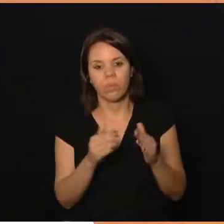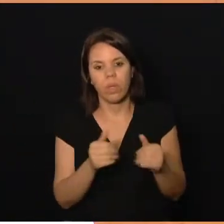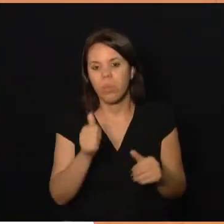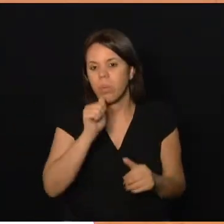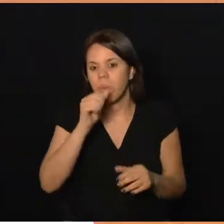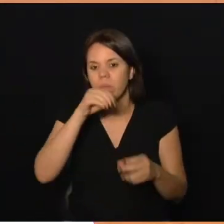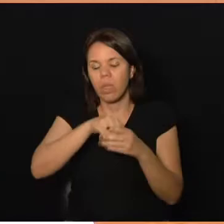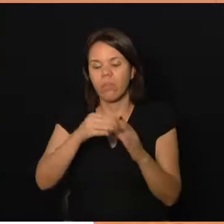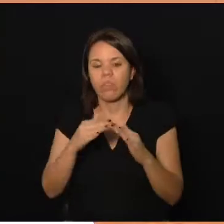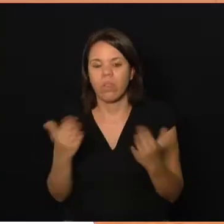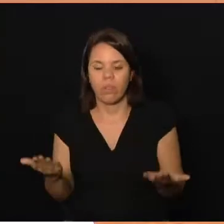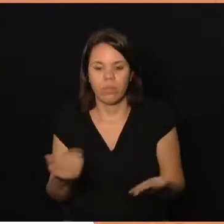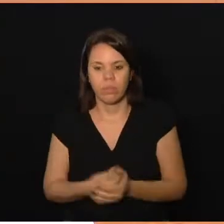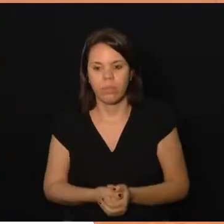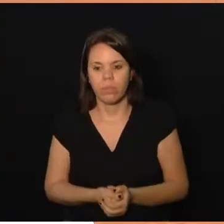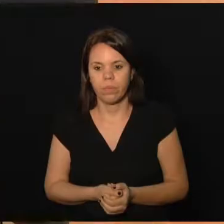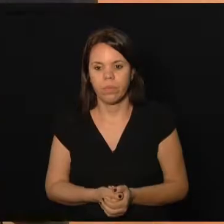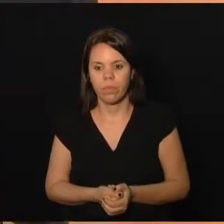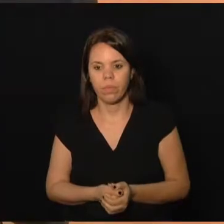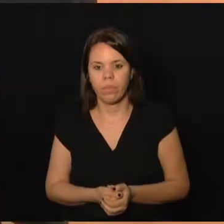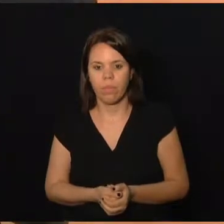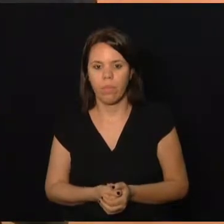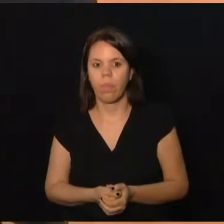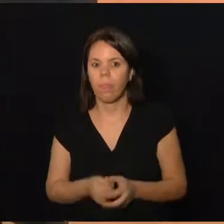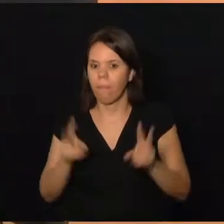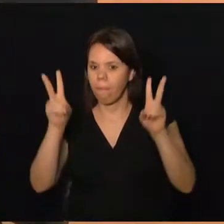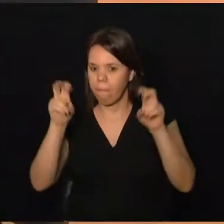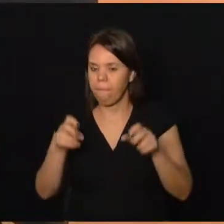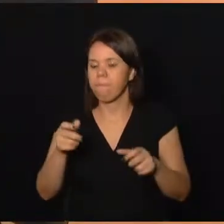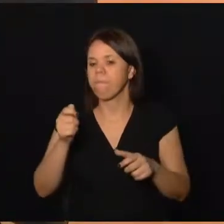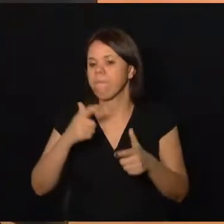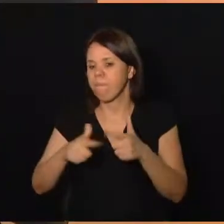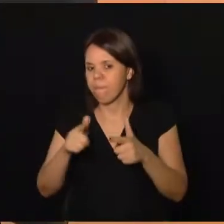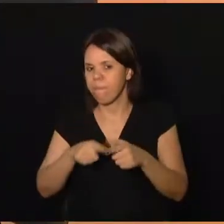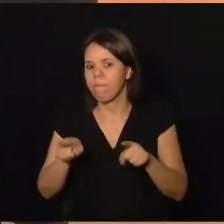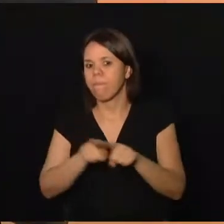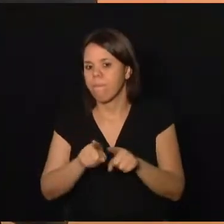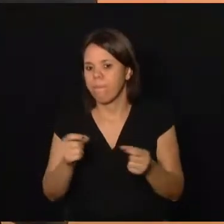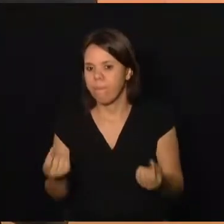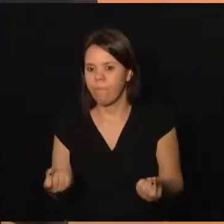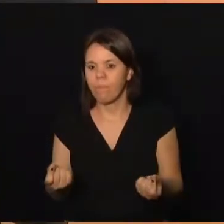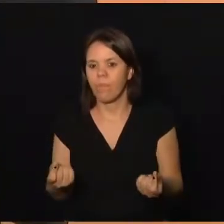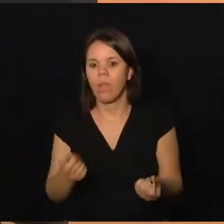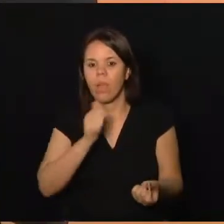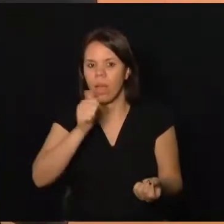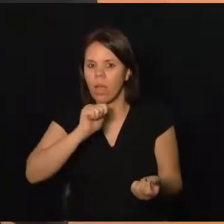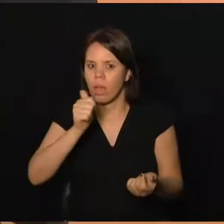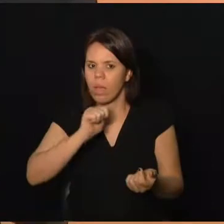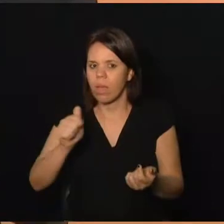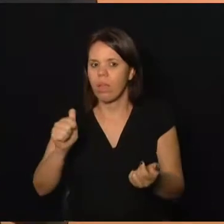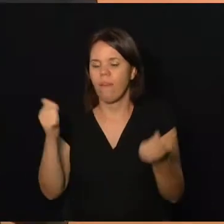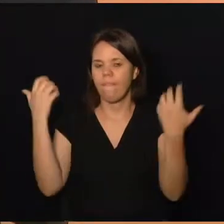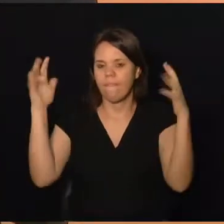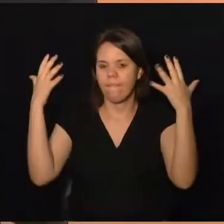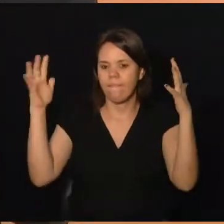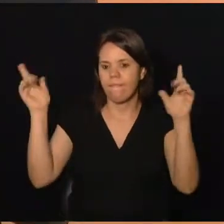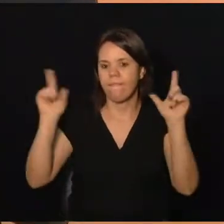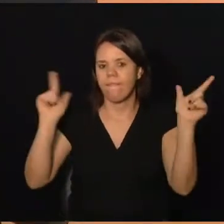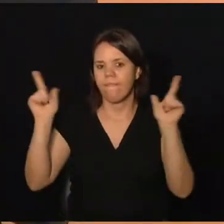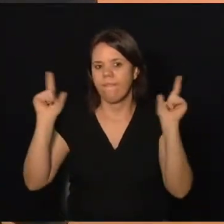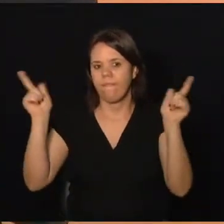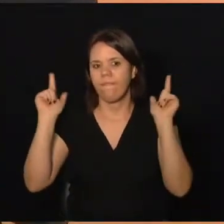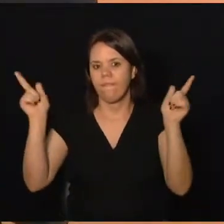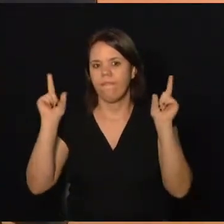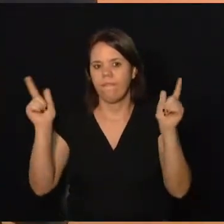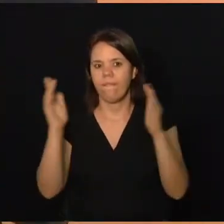casa? Essa é uma outra problemática, né? Porque a bebida é símbolo das festas, né? Das né? Comemorações. Até